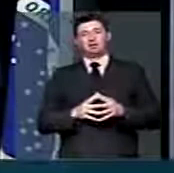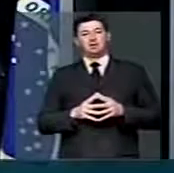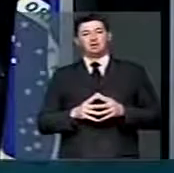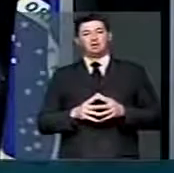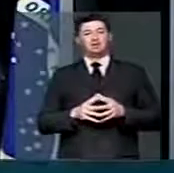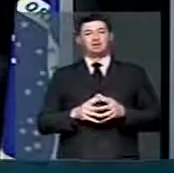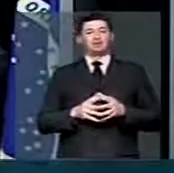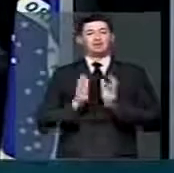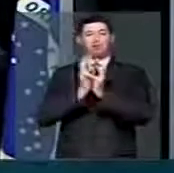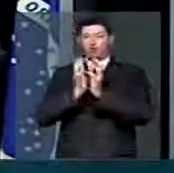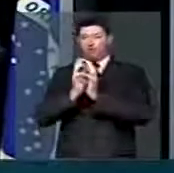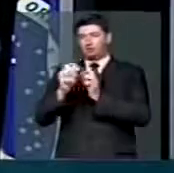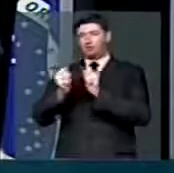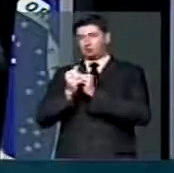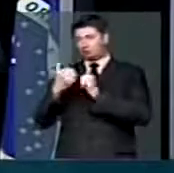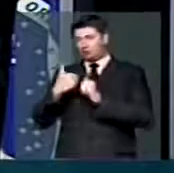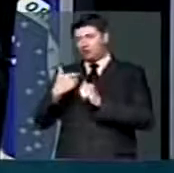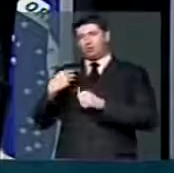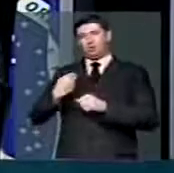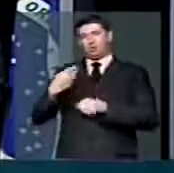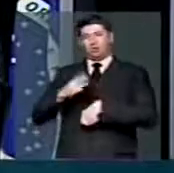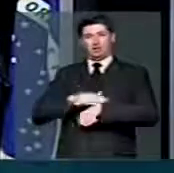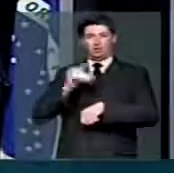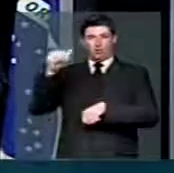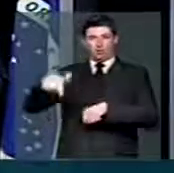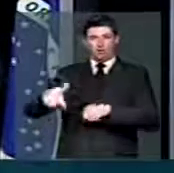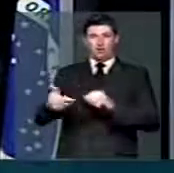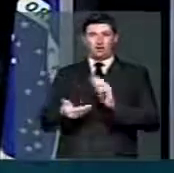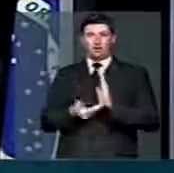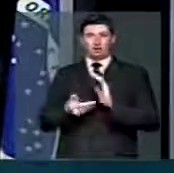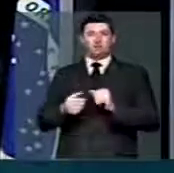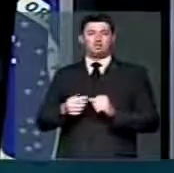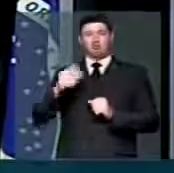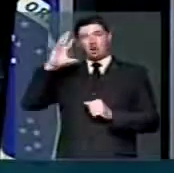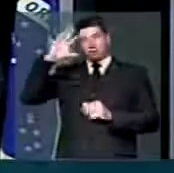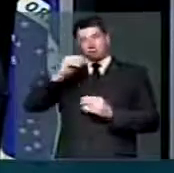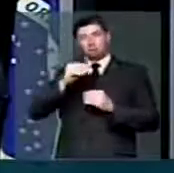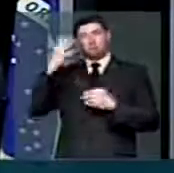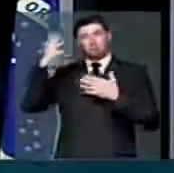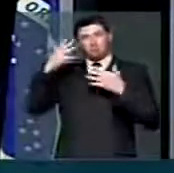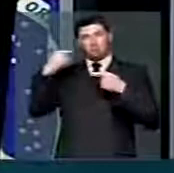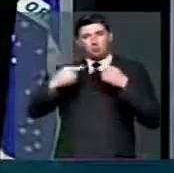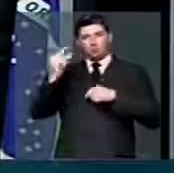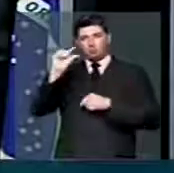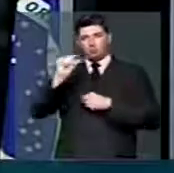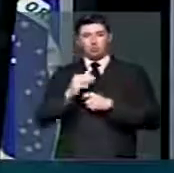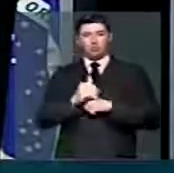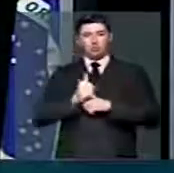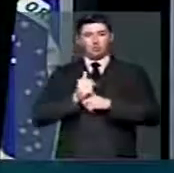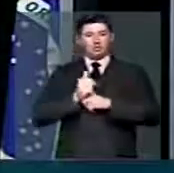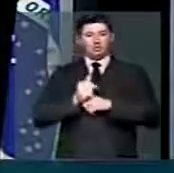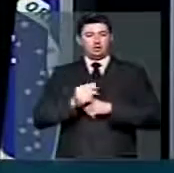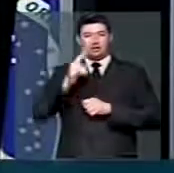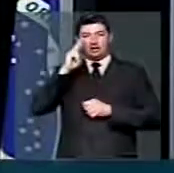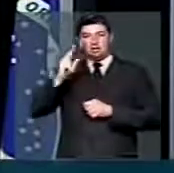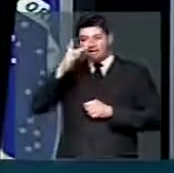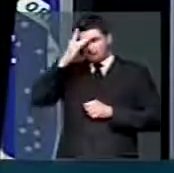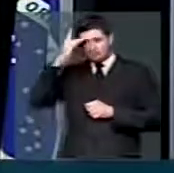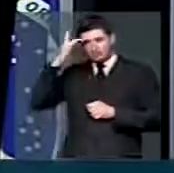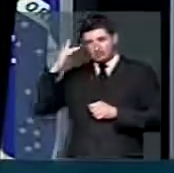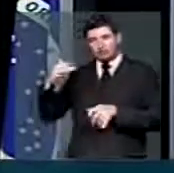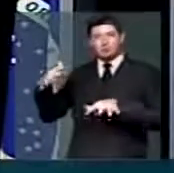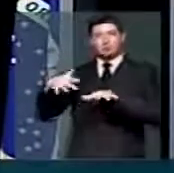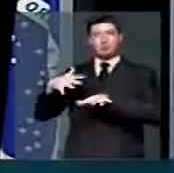Ela por conviver comigo, esse pouco tempo que estive aqui, ela compreende a política. Ela sabe que as pessoas que estão